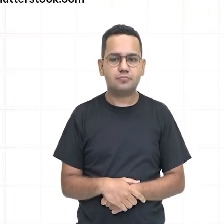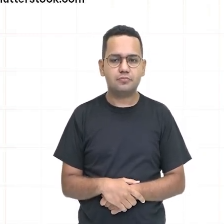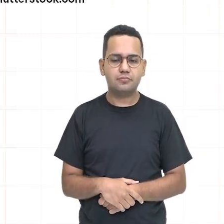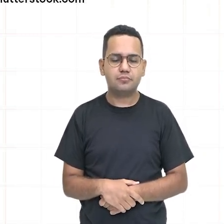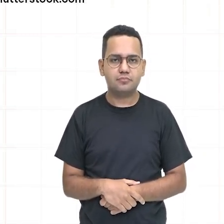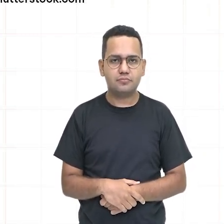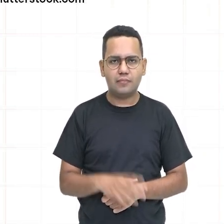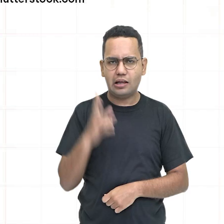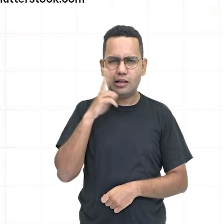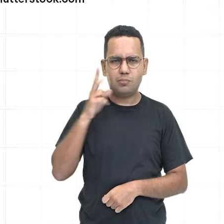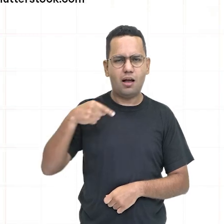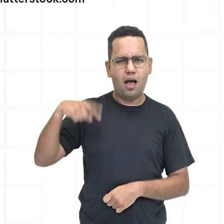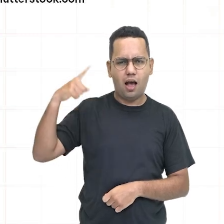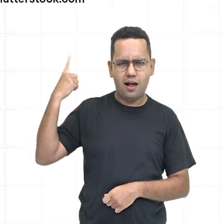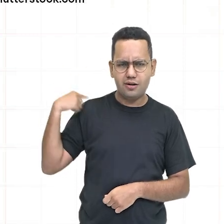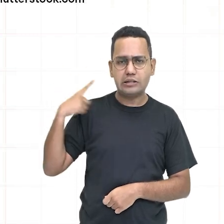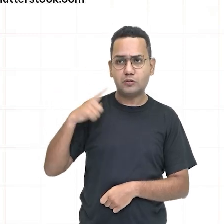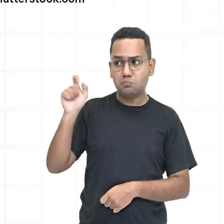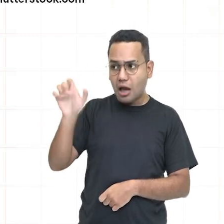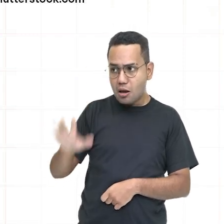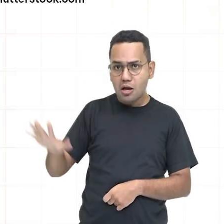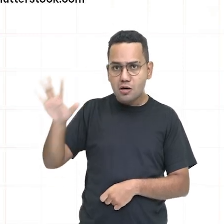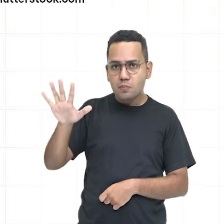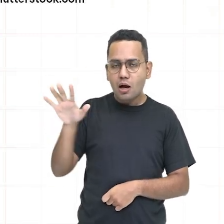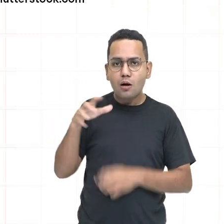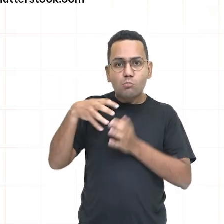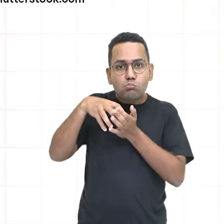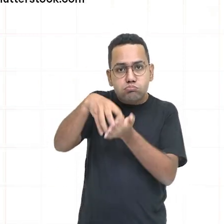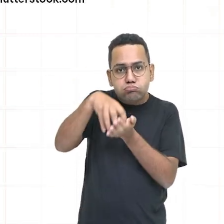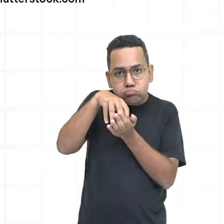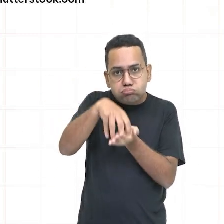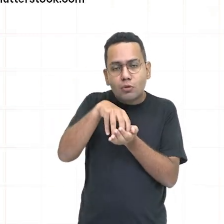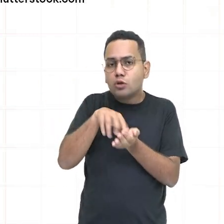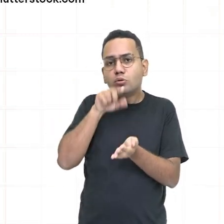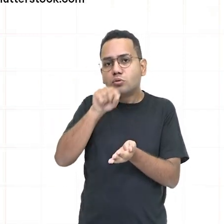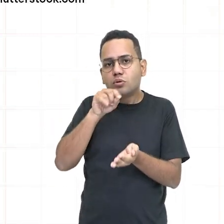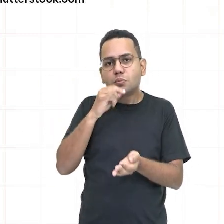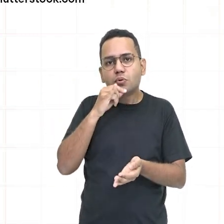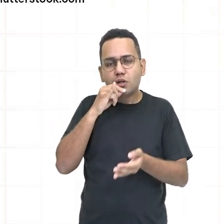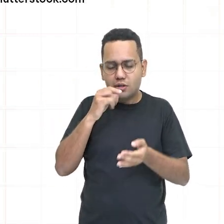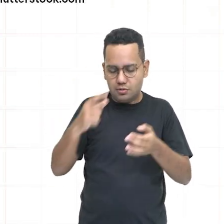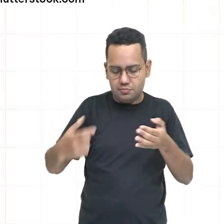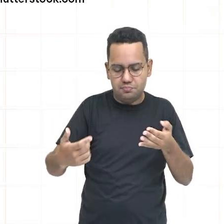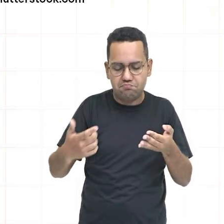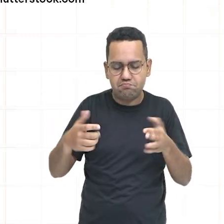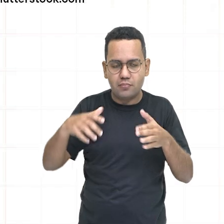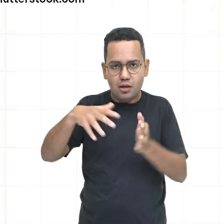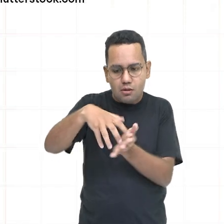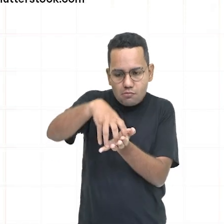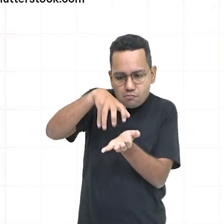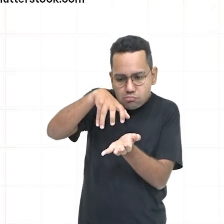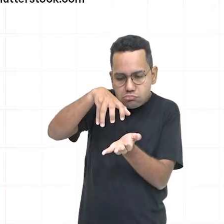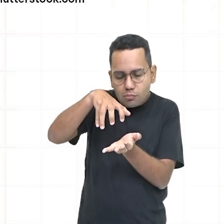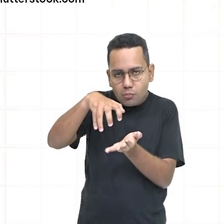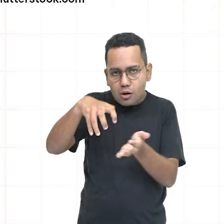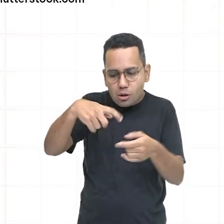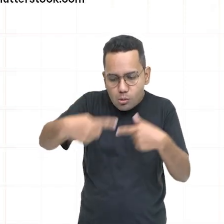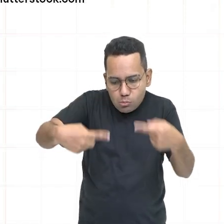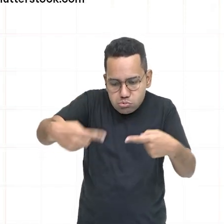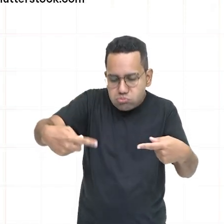lá, daquela colheitadeira e daquele caminhão sendo abastecido pelo que estava sendo colhido lá das primeiras